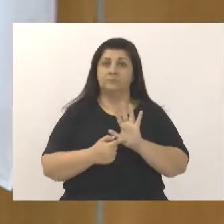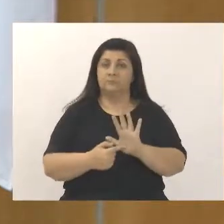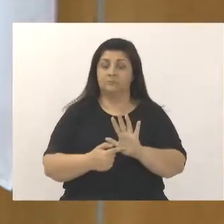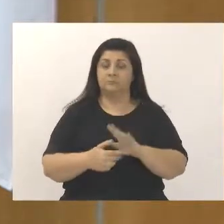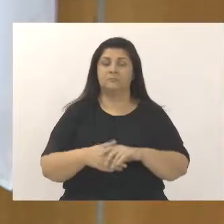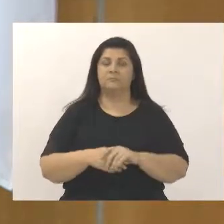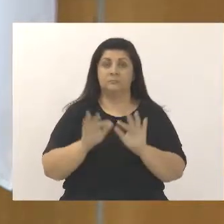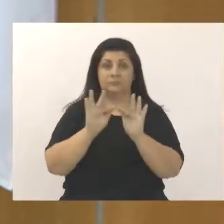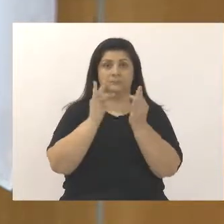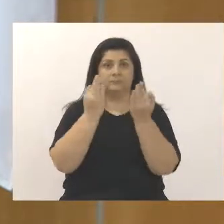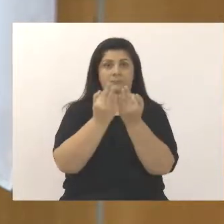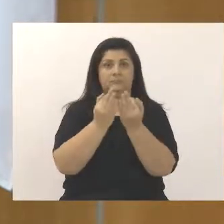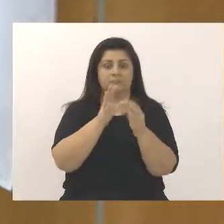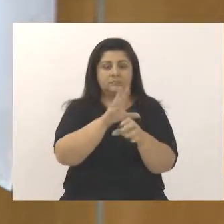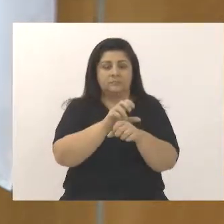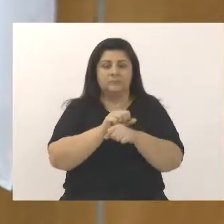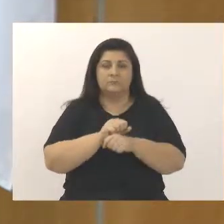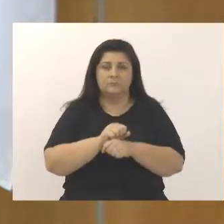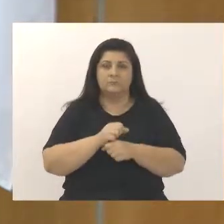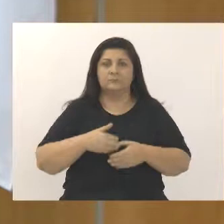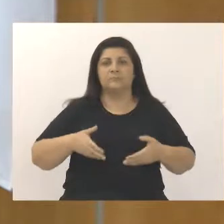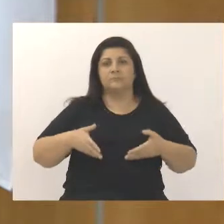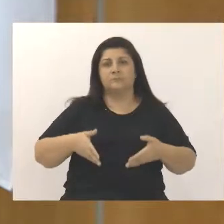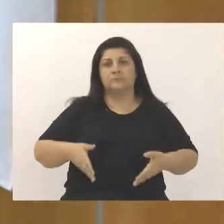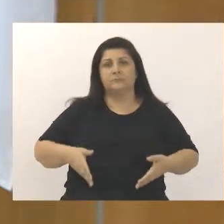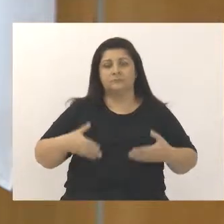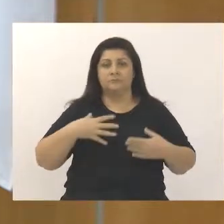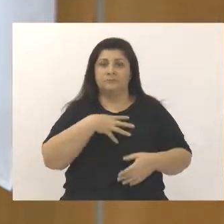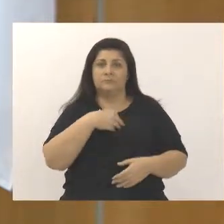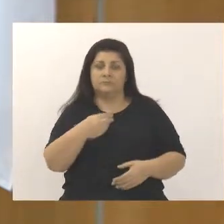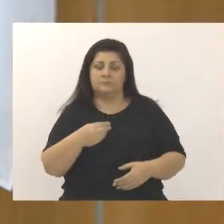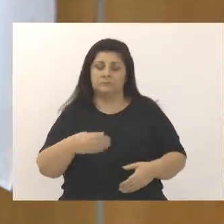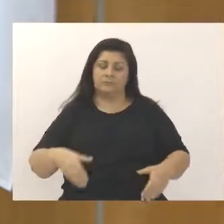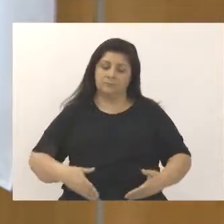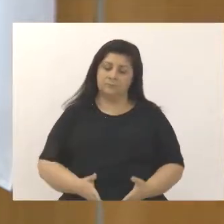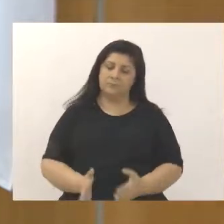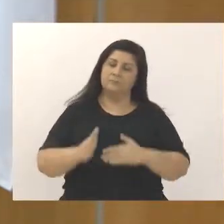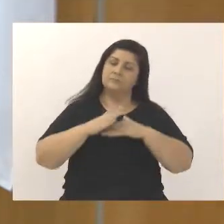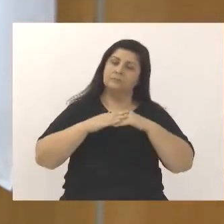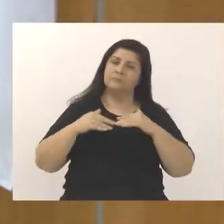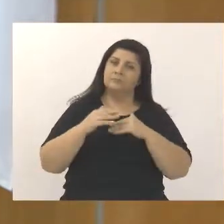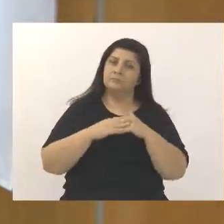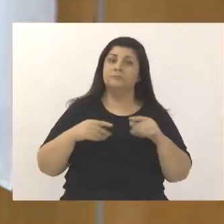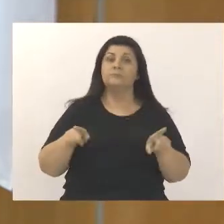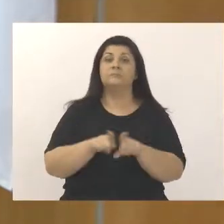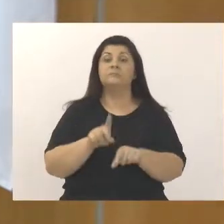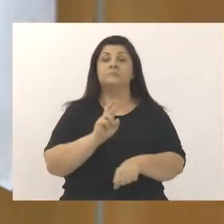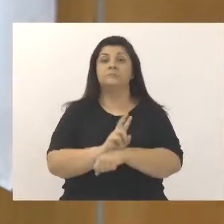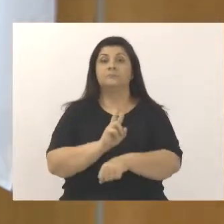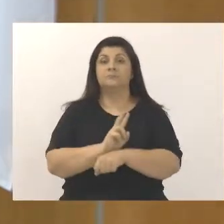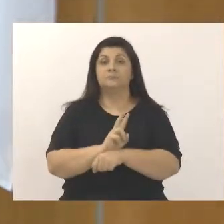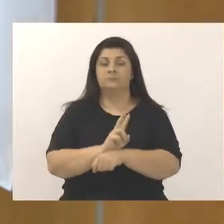família, acolhendo o filho que deve nascer com tranquilidade e a preservação também da garantia da saúde das